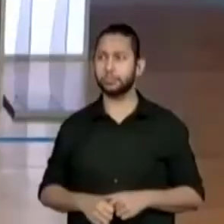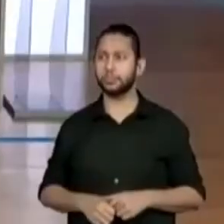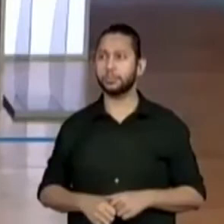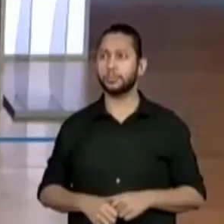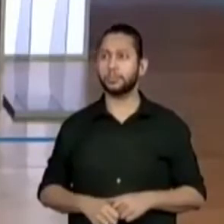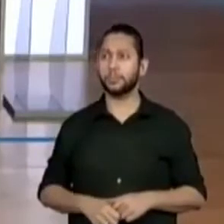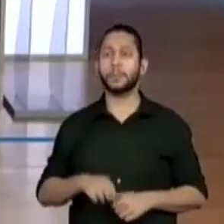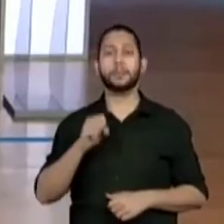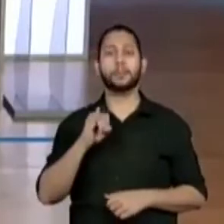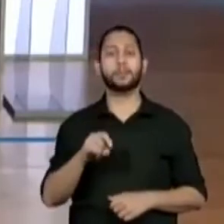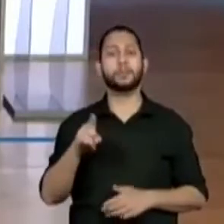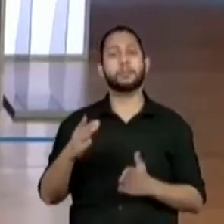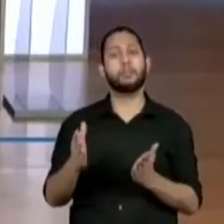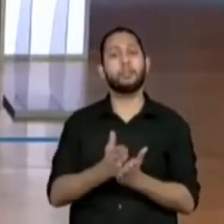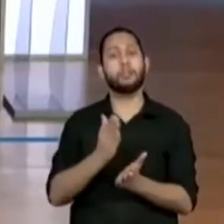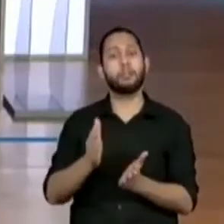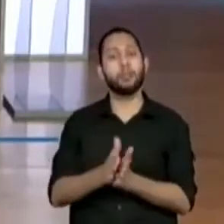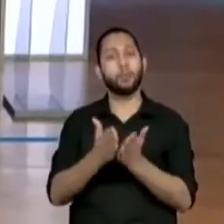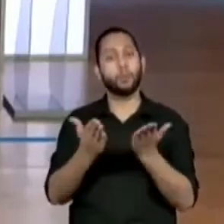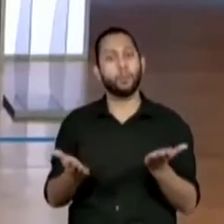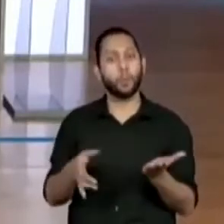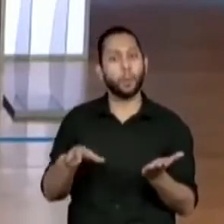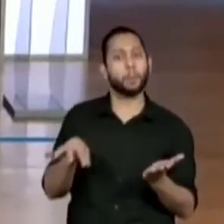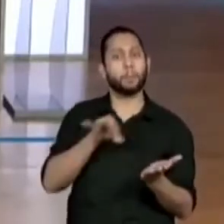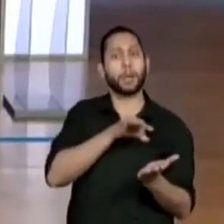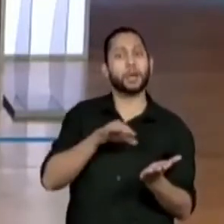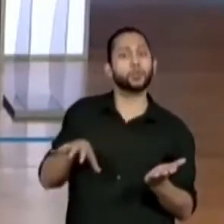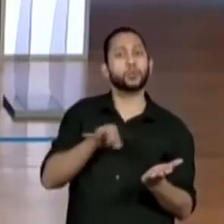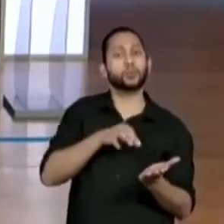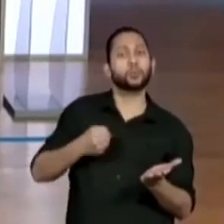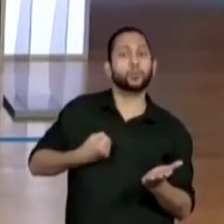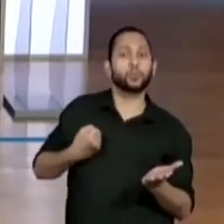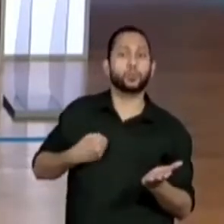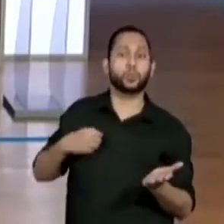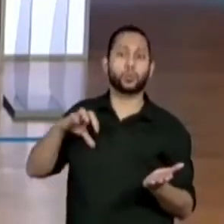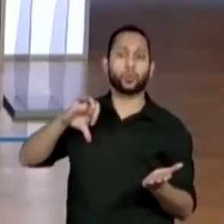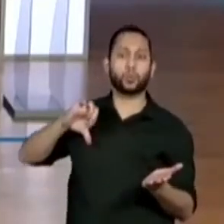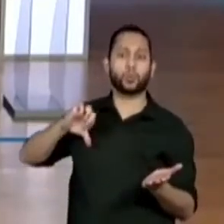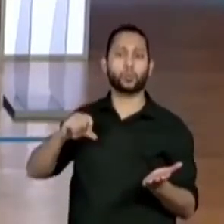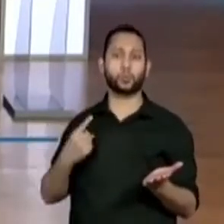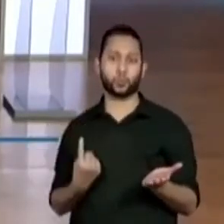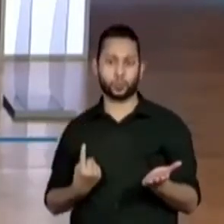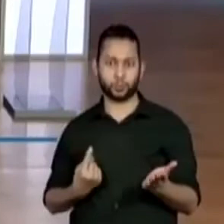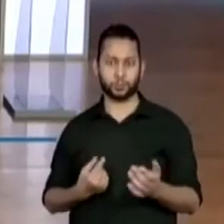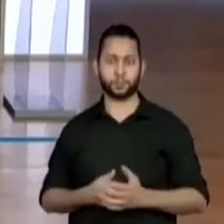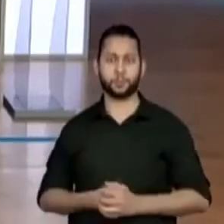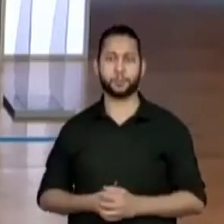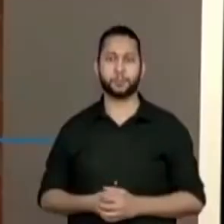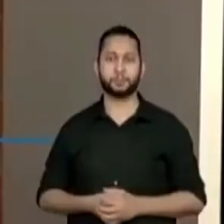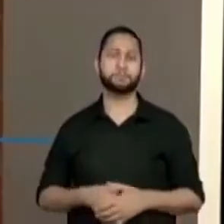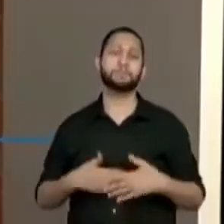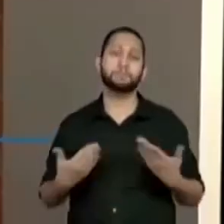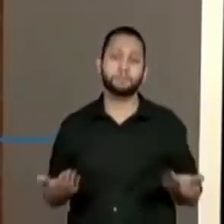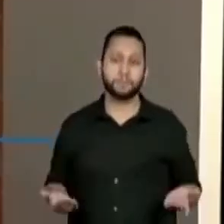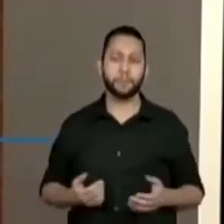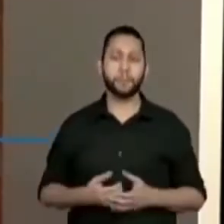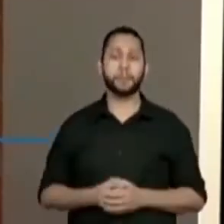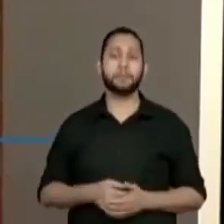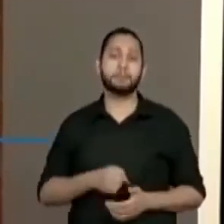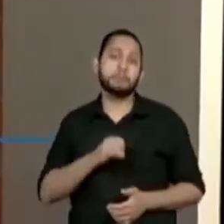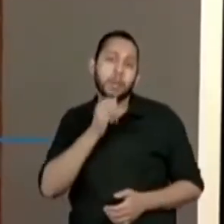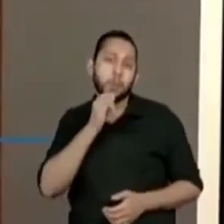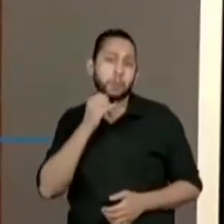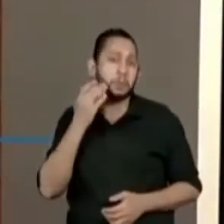Tá. o livro do Aprender Sempre, página 91, Página tá, 91. pessoal? Isso. Então assim, mas eu não